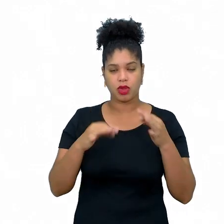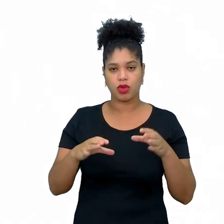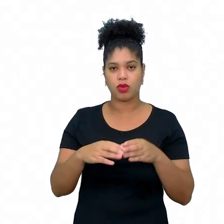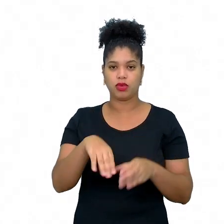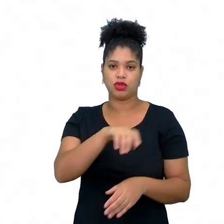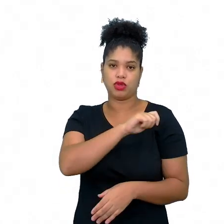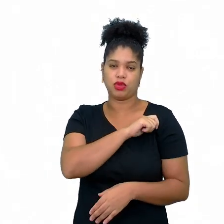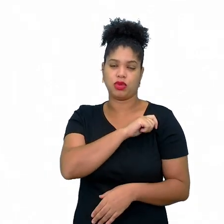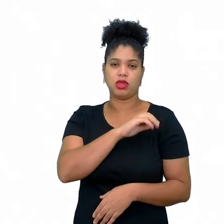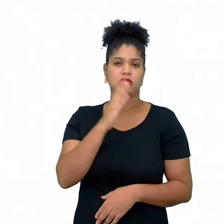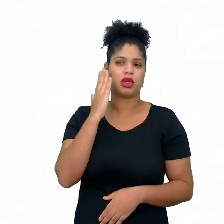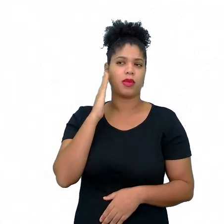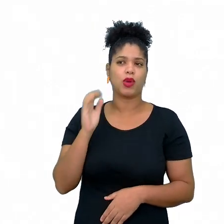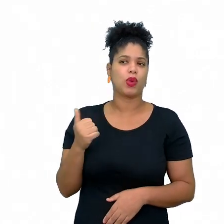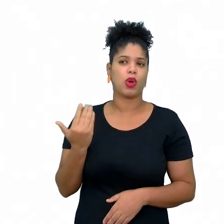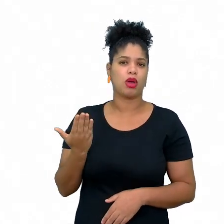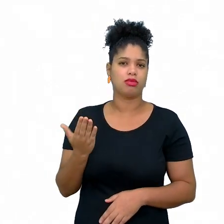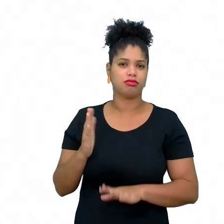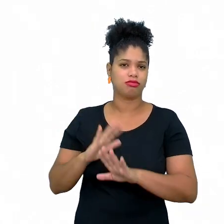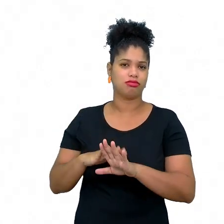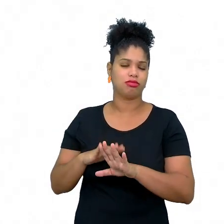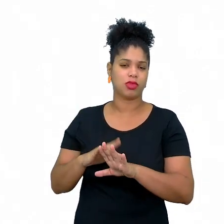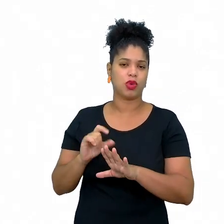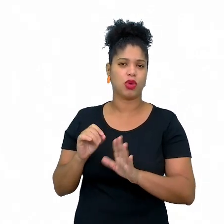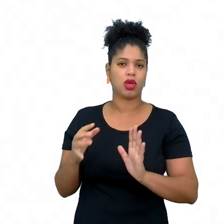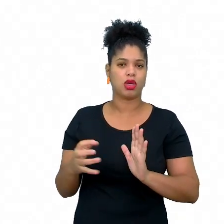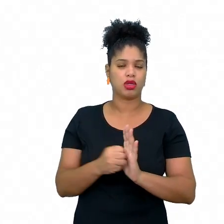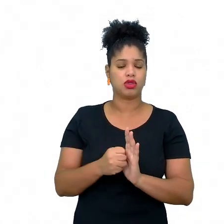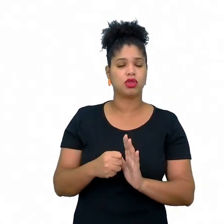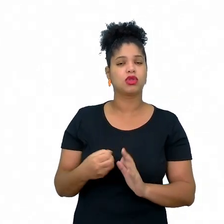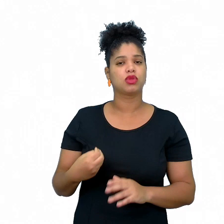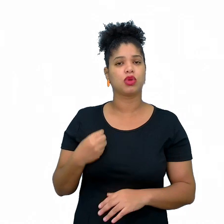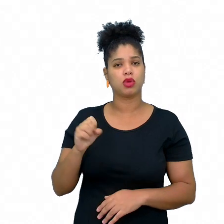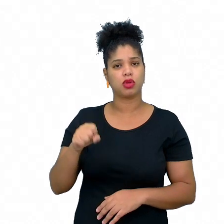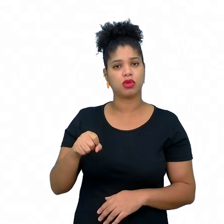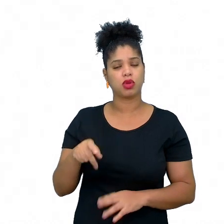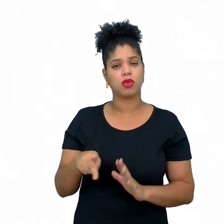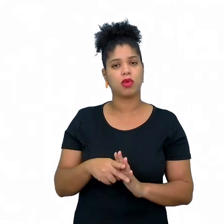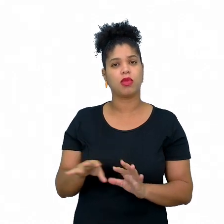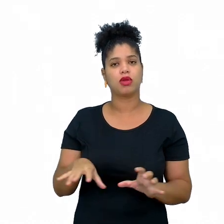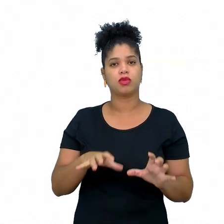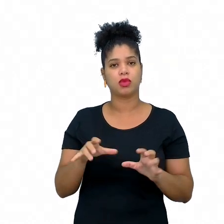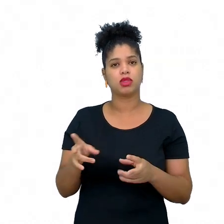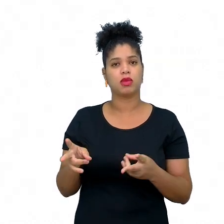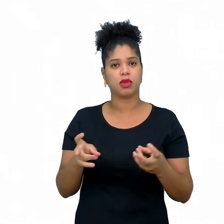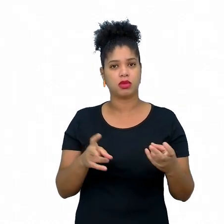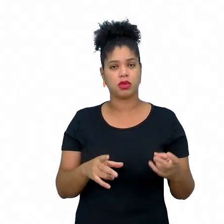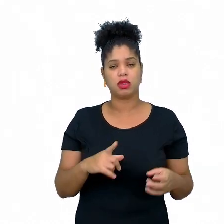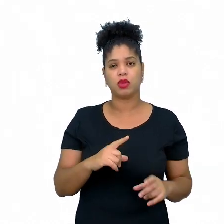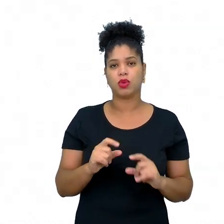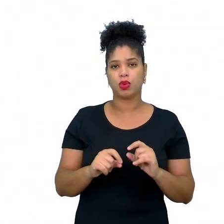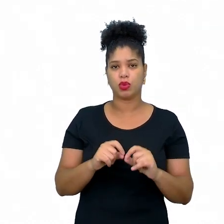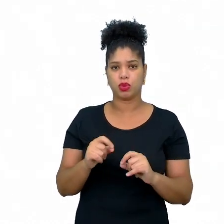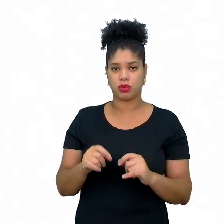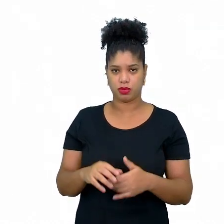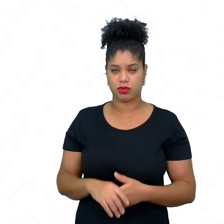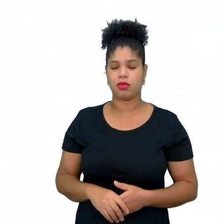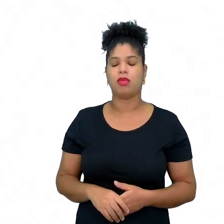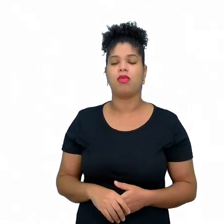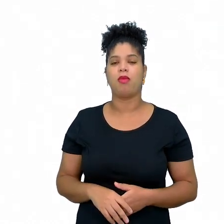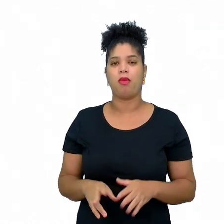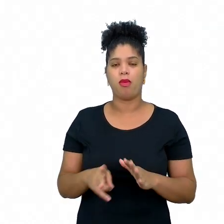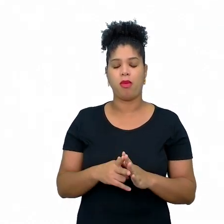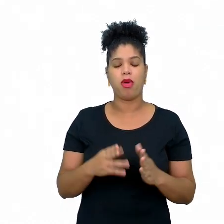alunos. E quais são os registros que nós temos desse momento de observação, né? Dessa